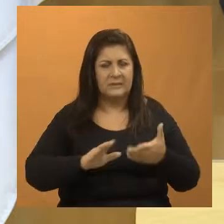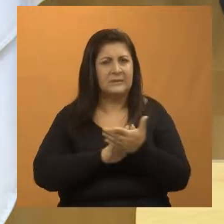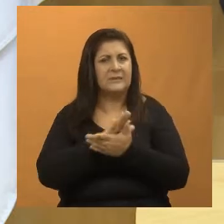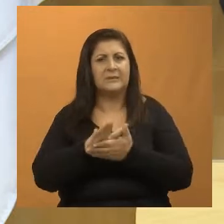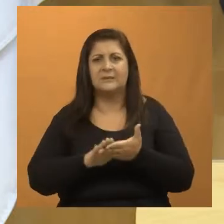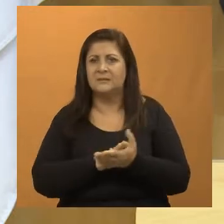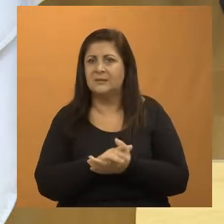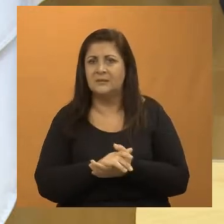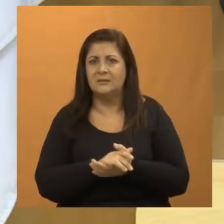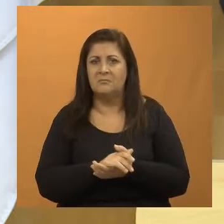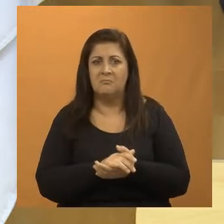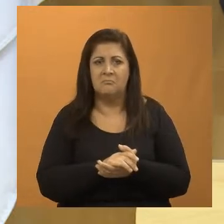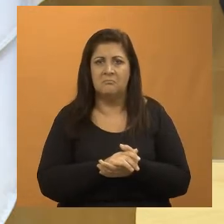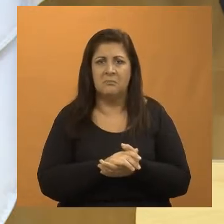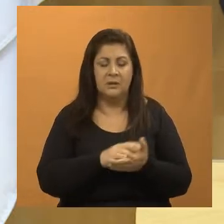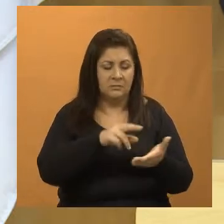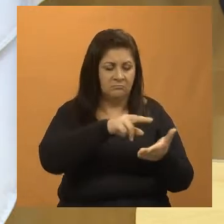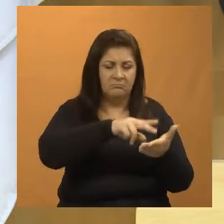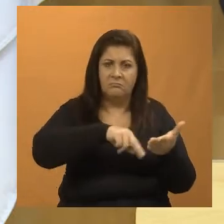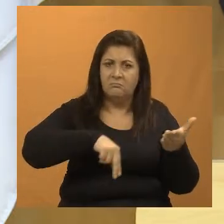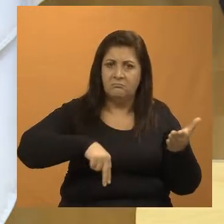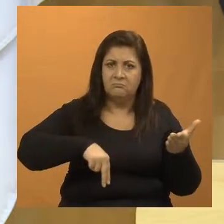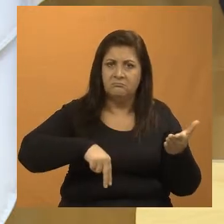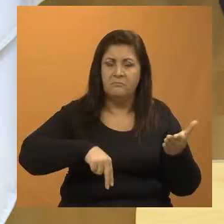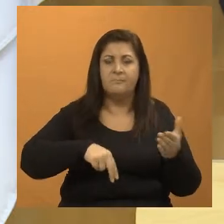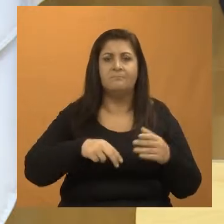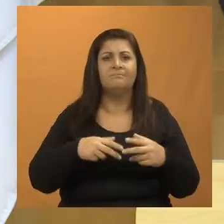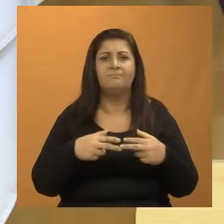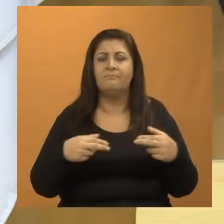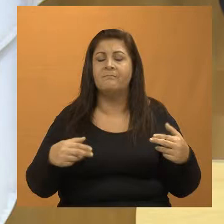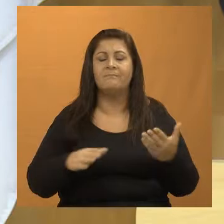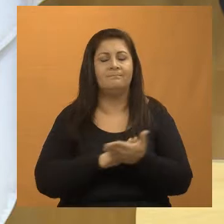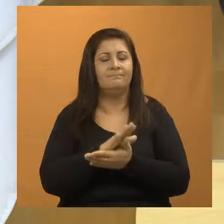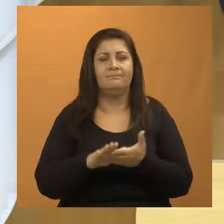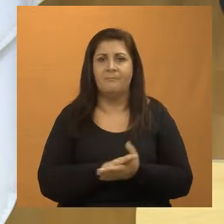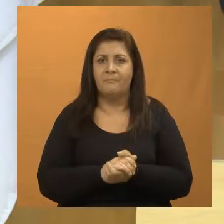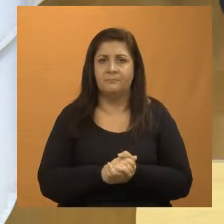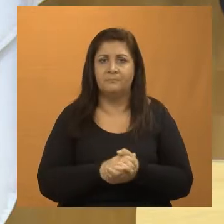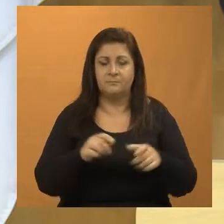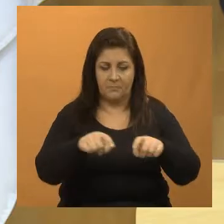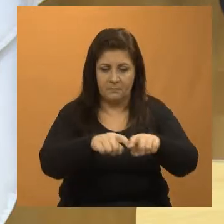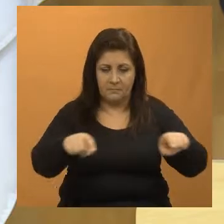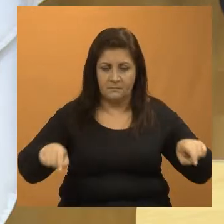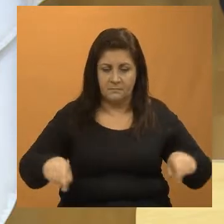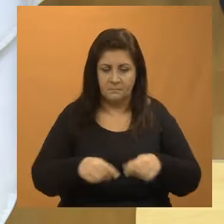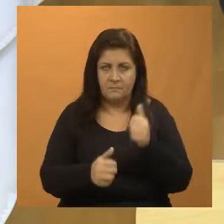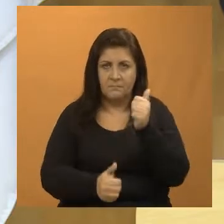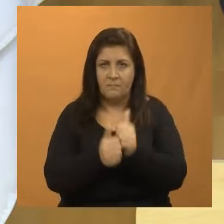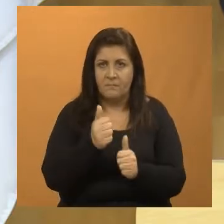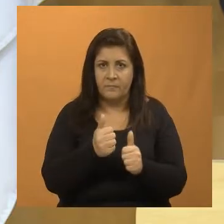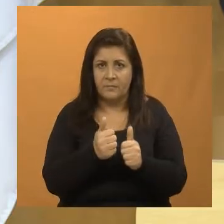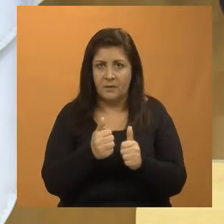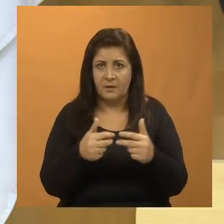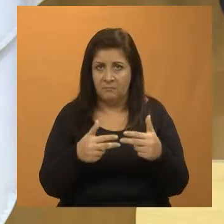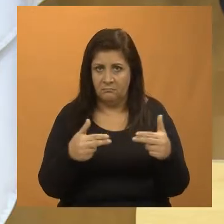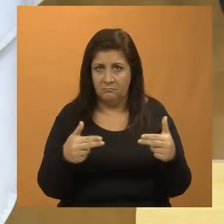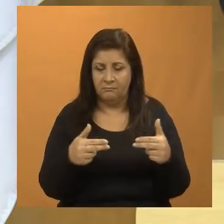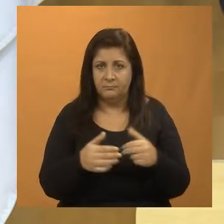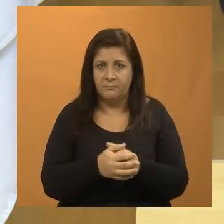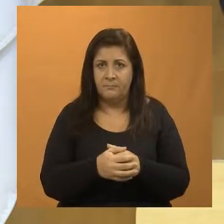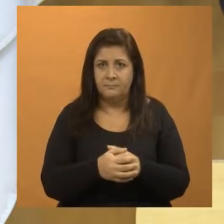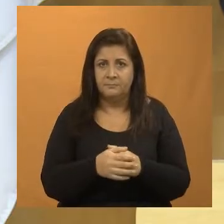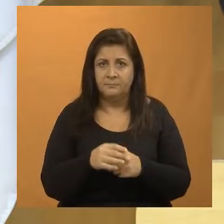nada de documento. O estádio ele funcionava até 2014 de maneira irregular.